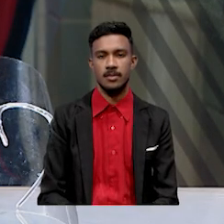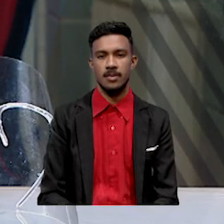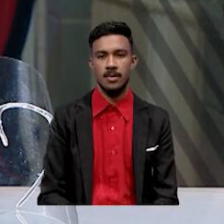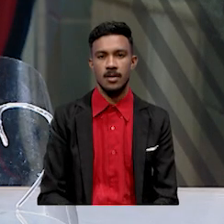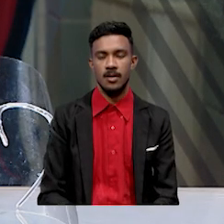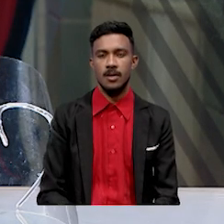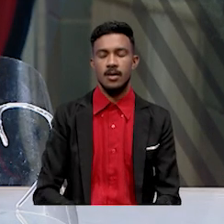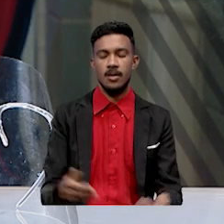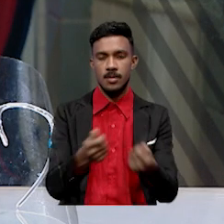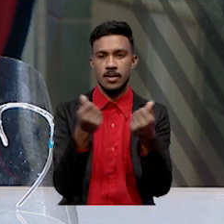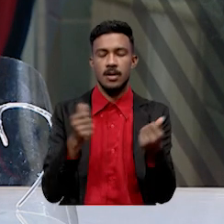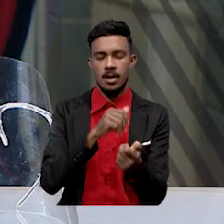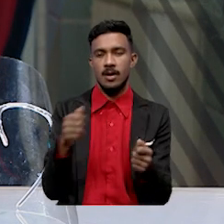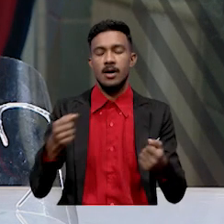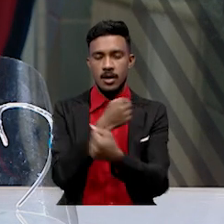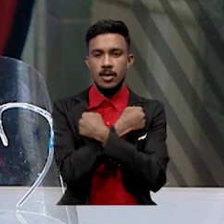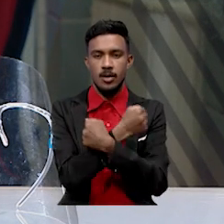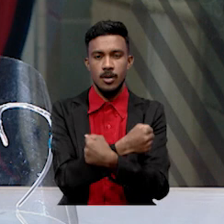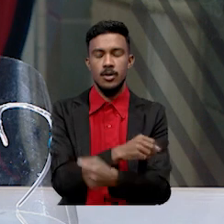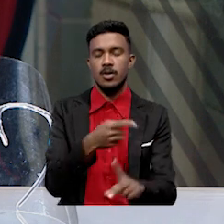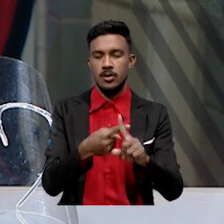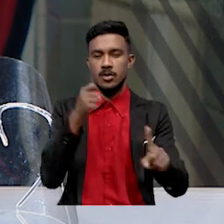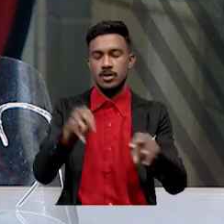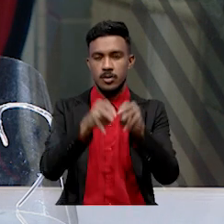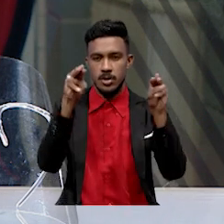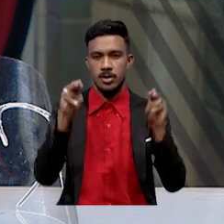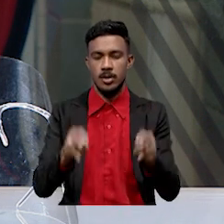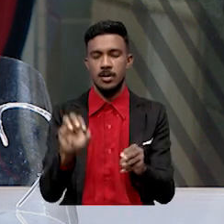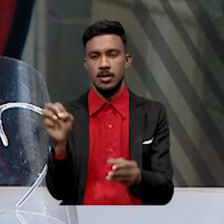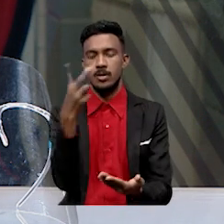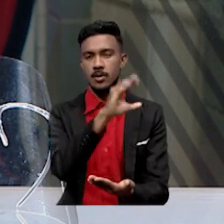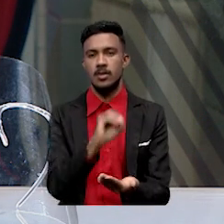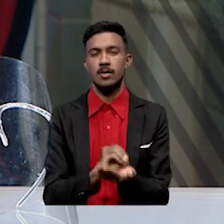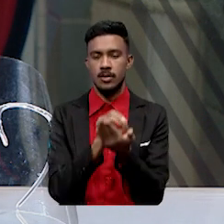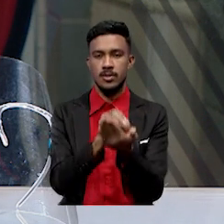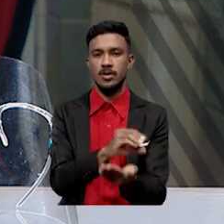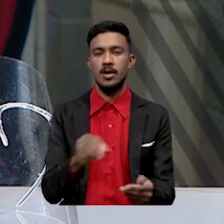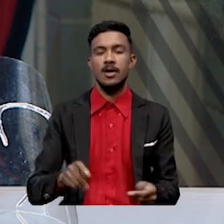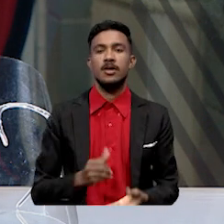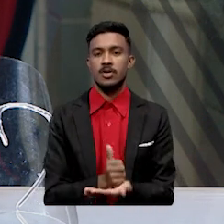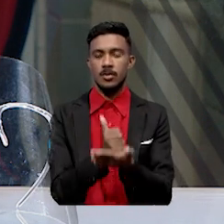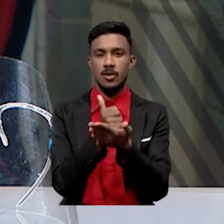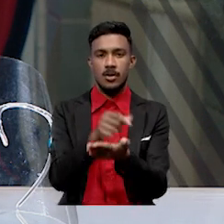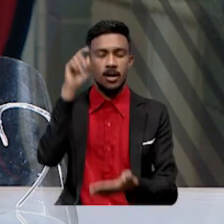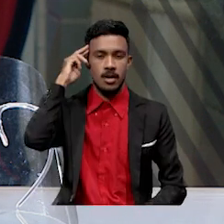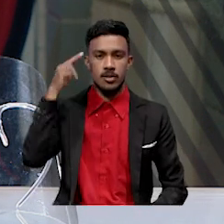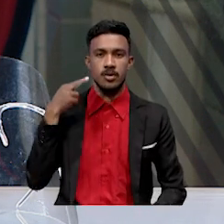Coordenador Movimento Adome Paz, Rússi, município São Lourenço, recendo a Nora Iowa, apoio Iramos Horta.